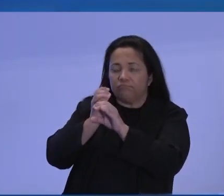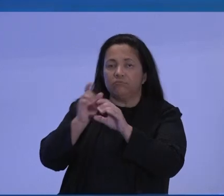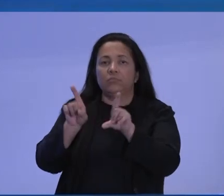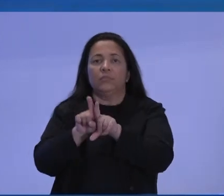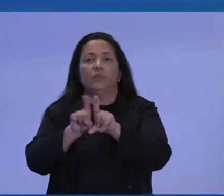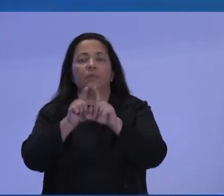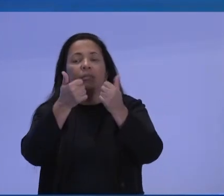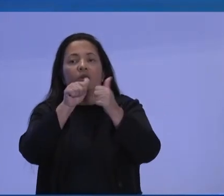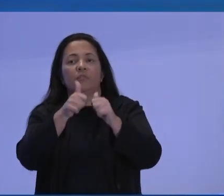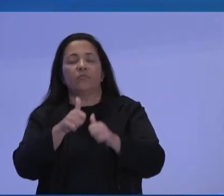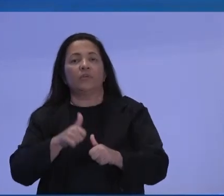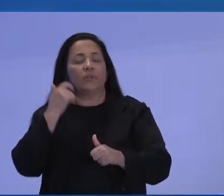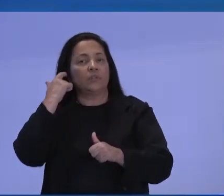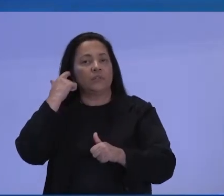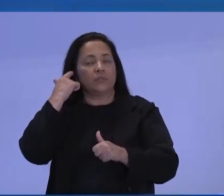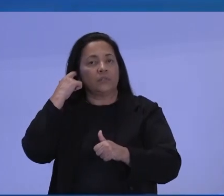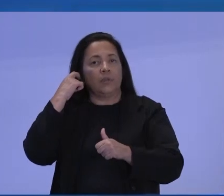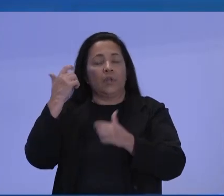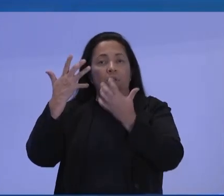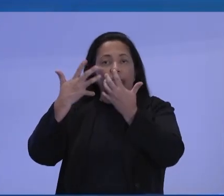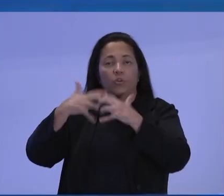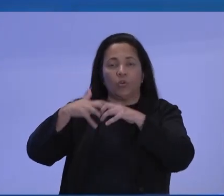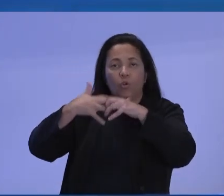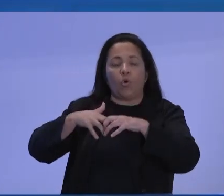avaliação neurológica simplificada.